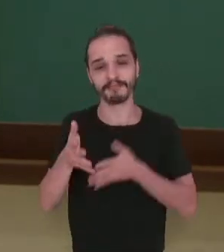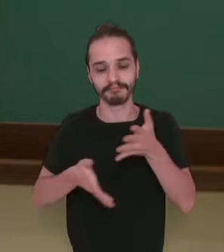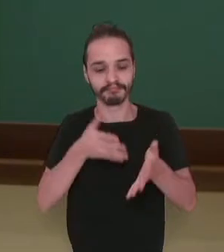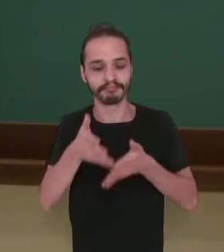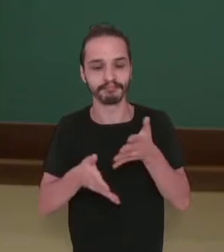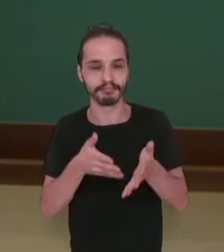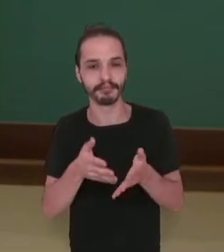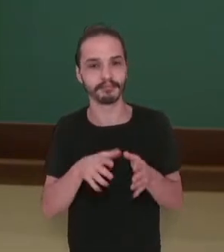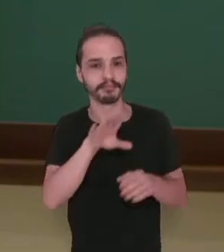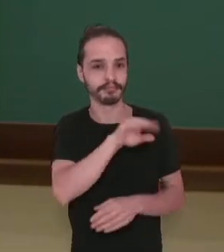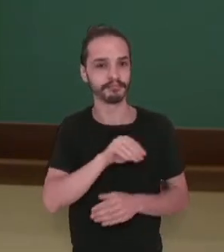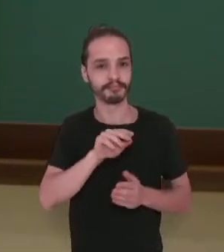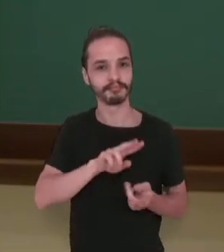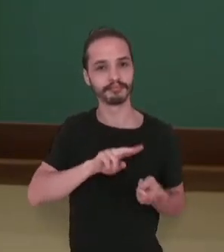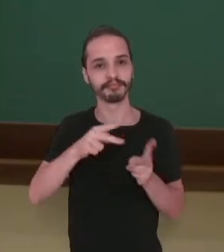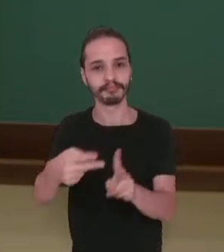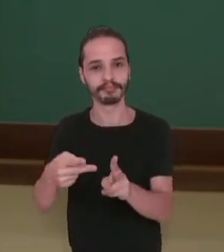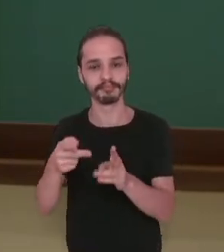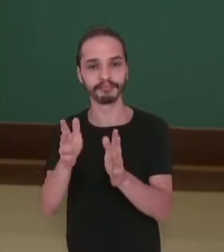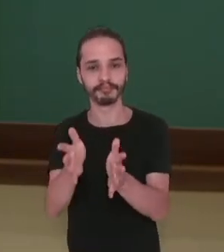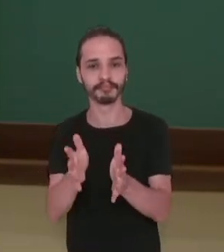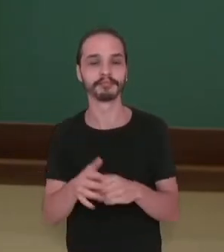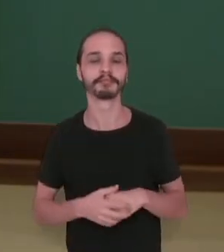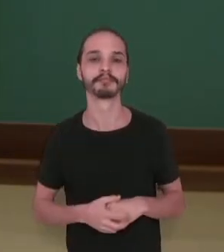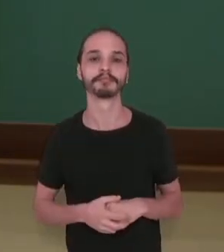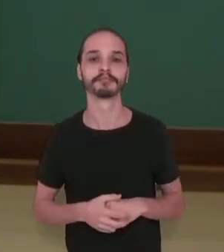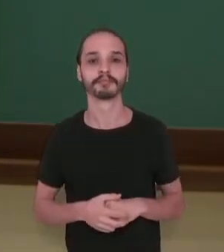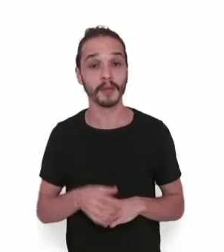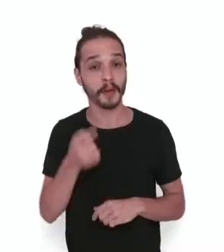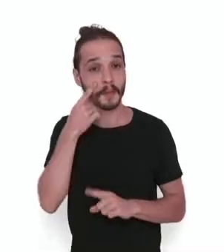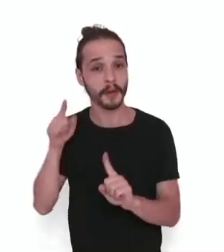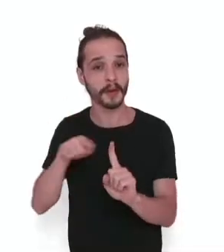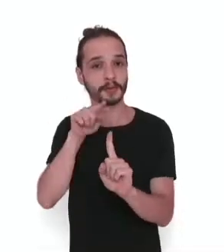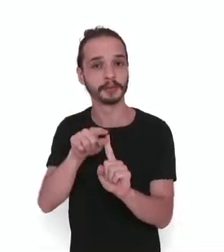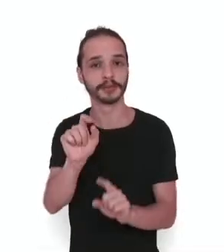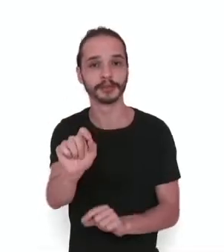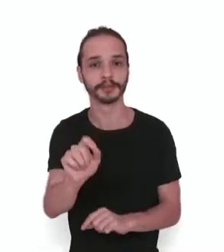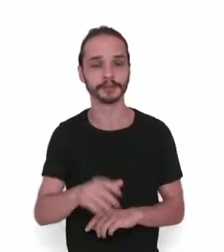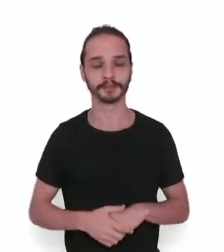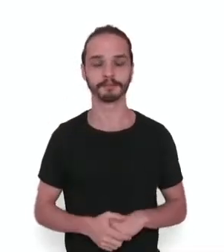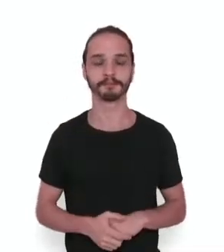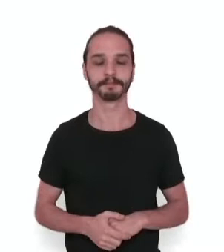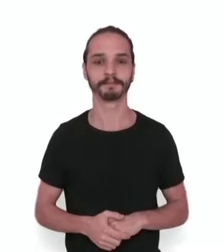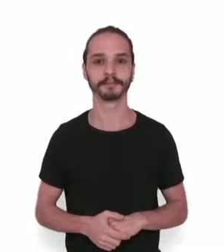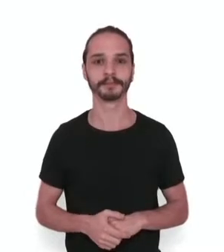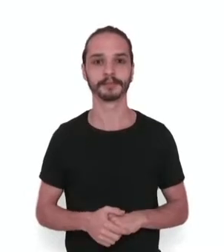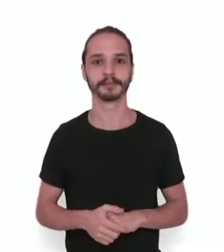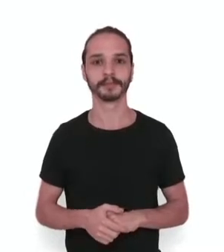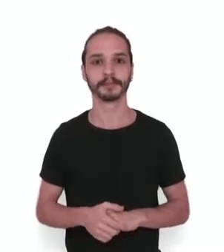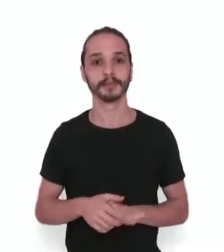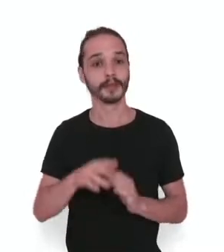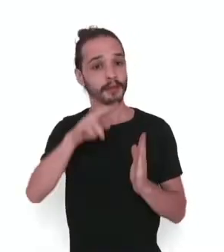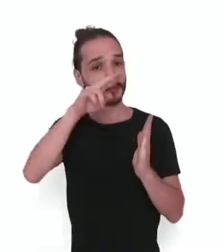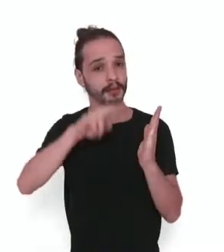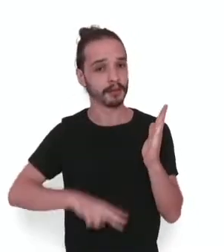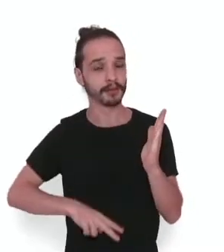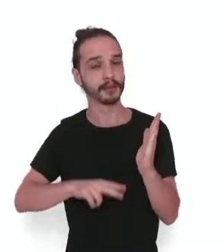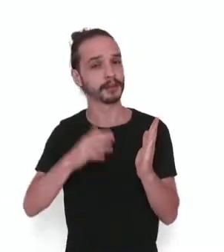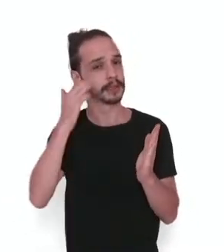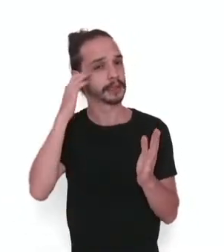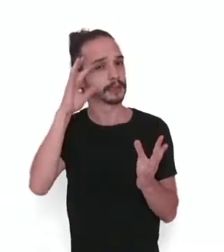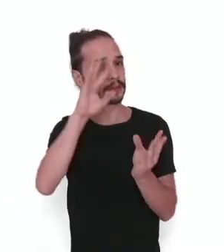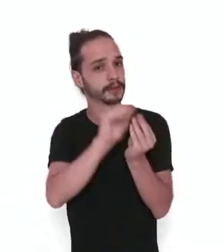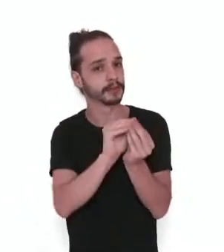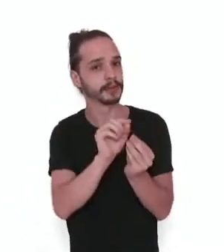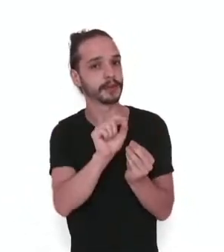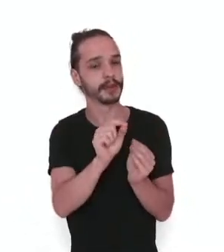para a linguagem de sinais. E vamos ver aqui quais são os nossos objetivos. Então a gente vai fazer a leitura e a interpretação de um artigo de